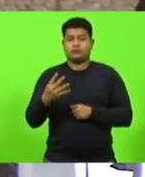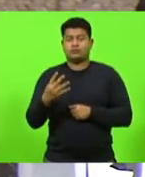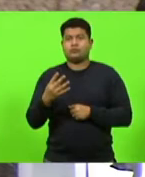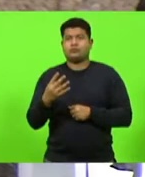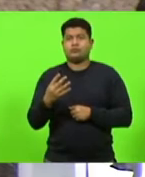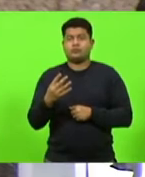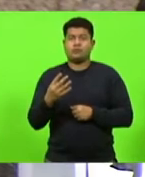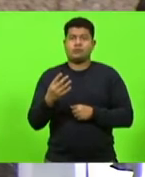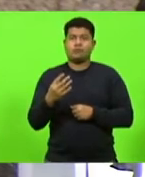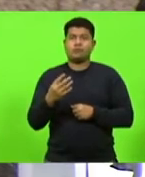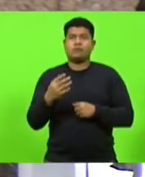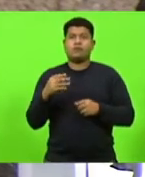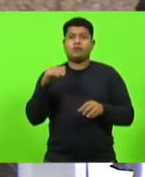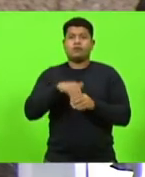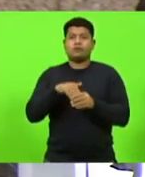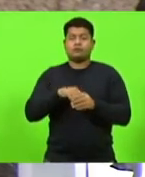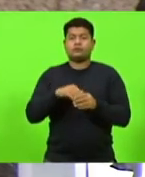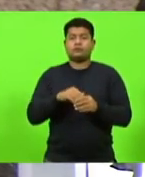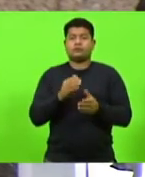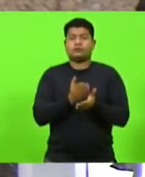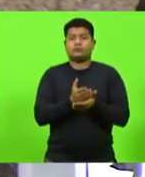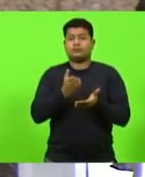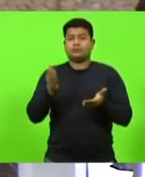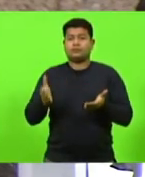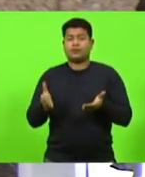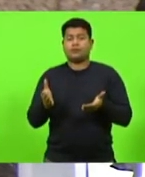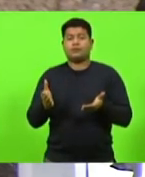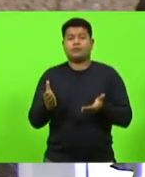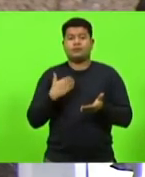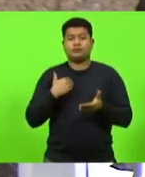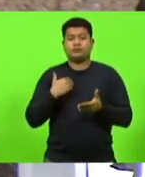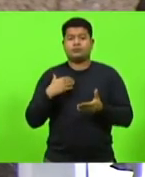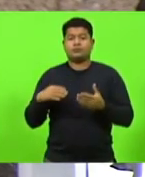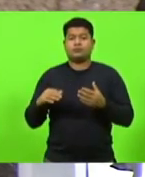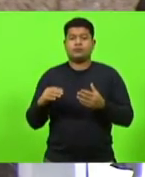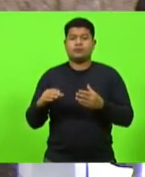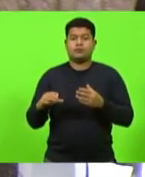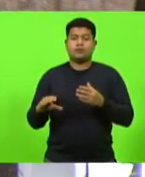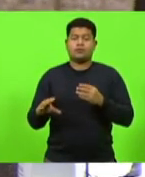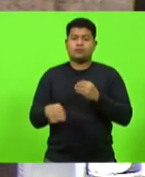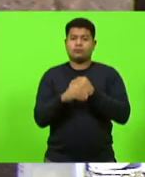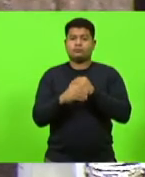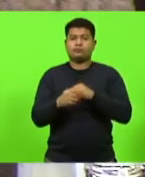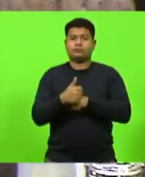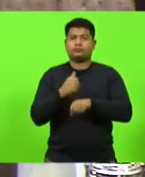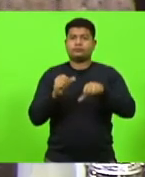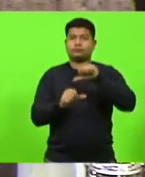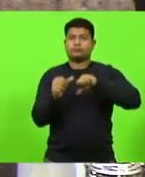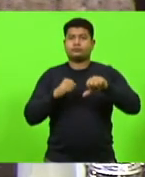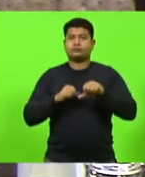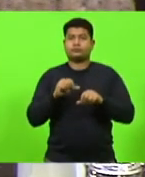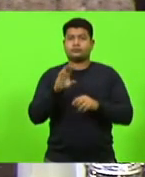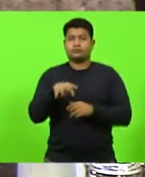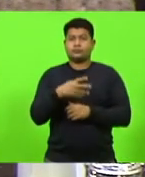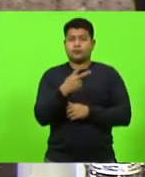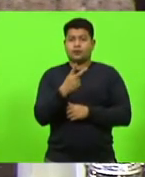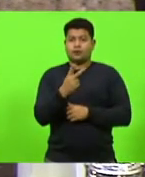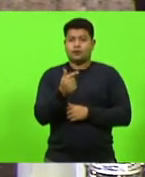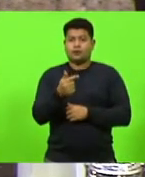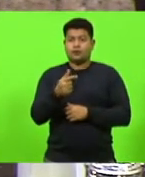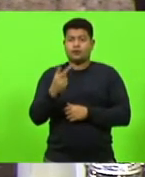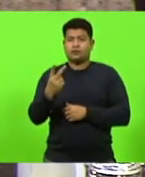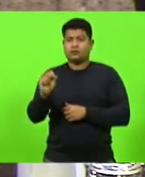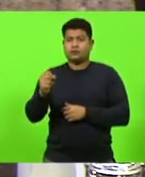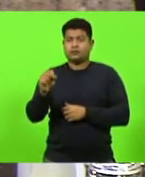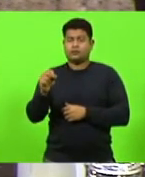separado da submenda modificativa ao projeto de lei 49.7, expostas na folha 27 e 28. Então, está aqui